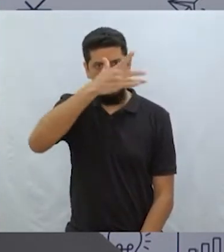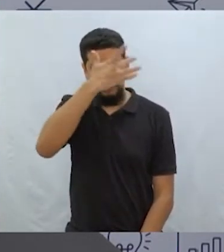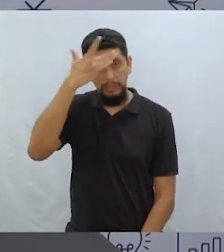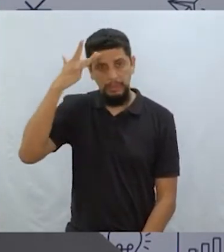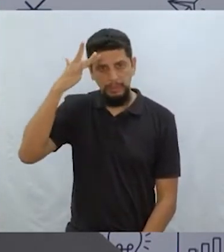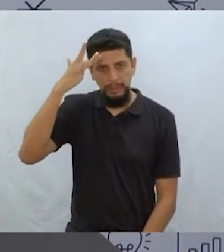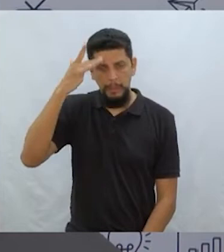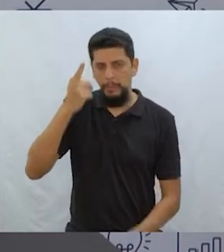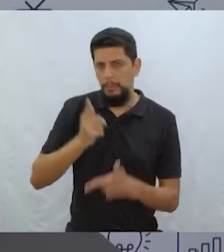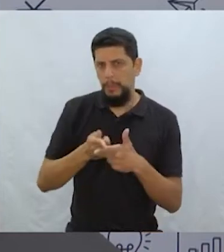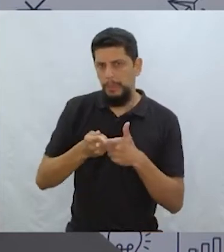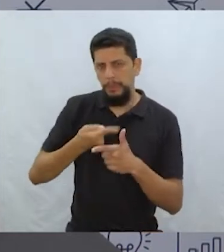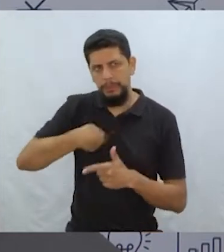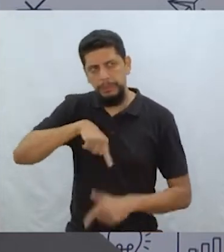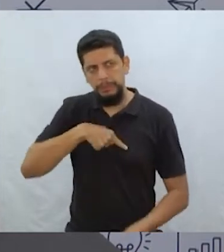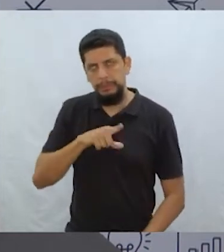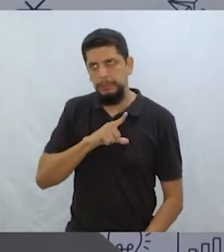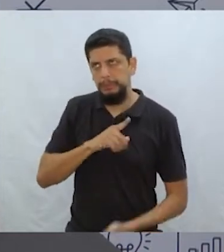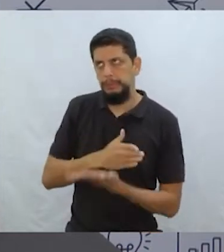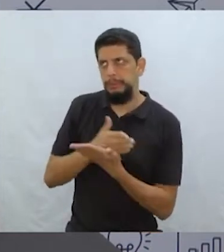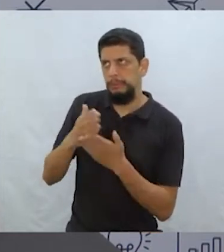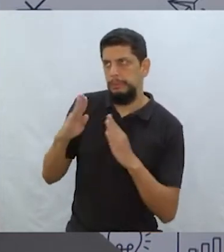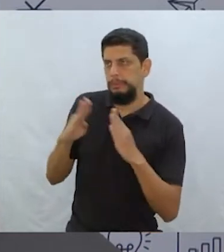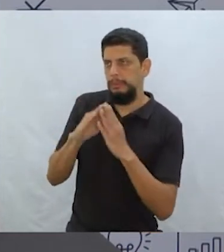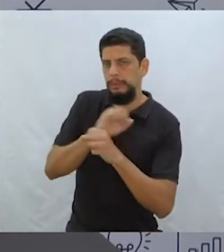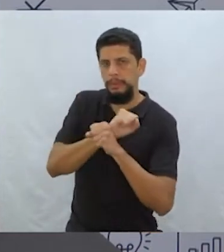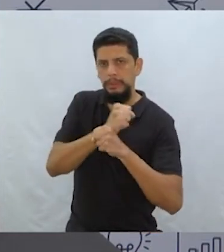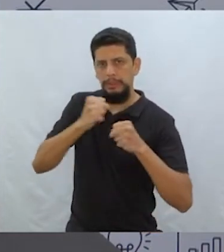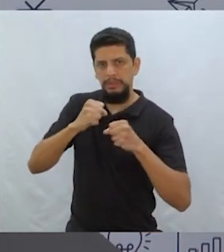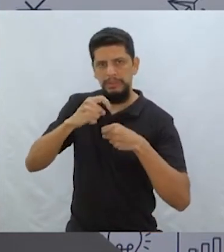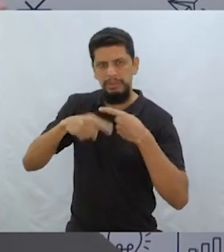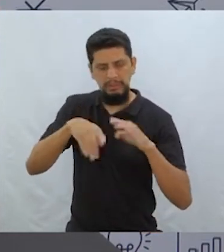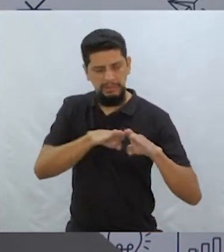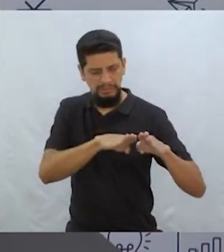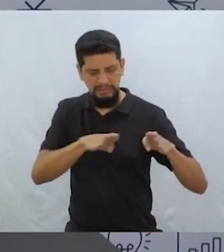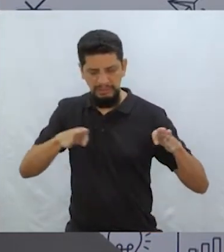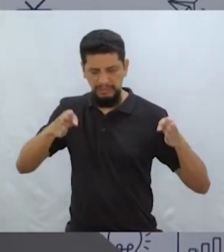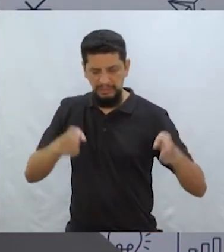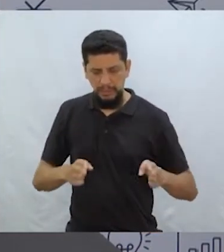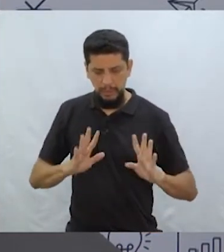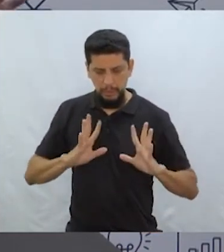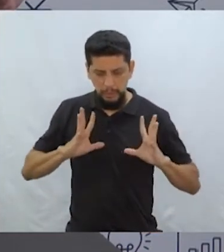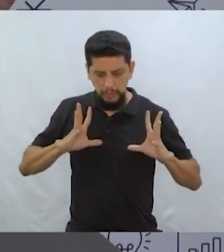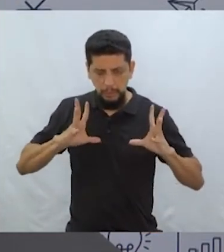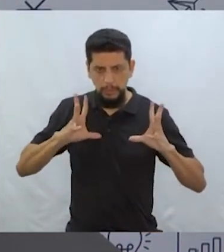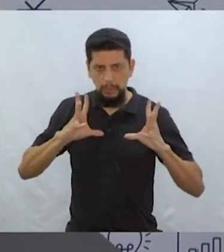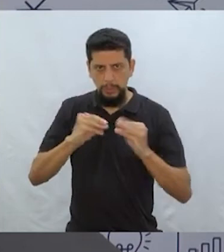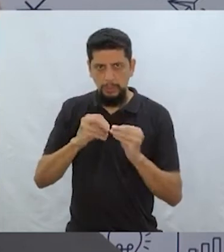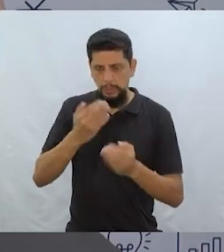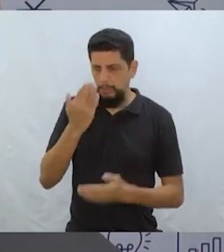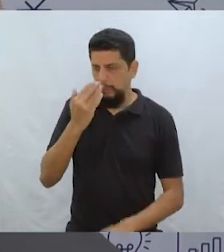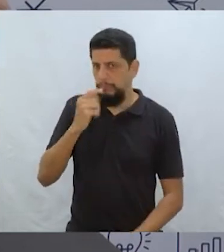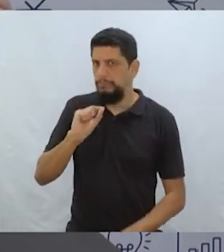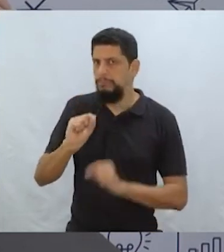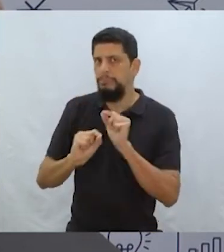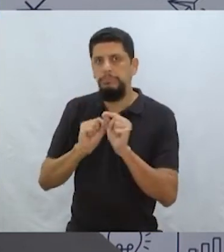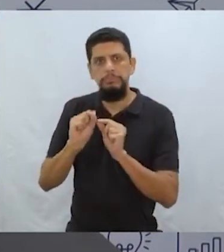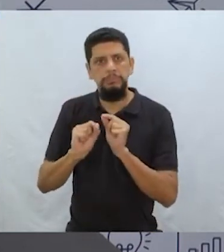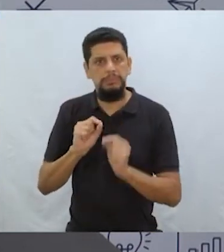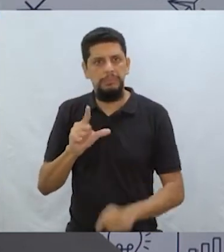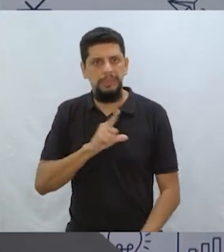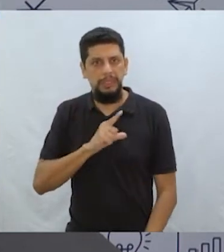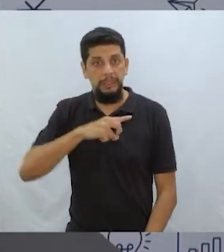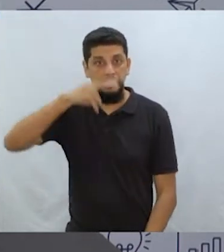pessoas por Será que nós tínhamos lá no início aquele Casarão depois aquela mesa grande depois Todas aquelas comidas O que